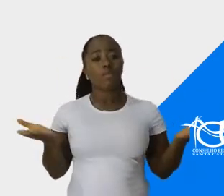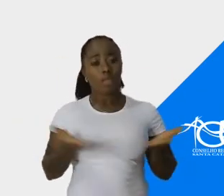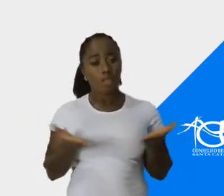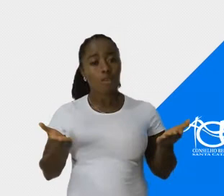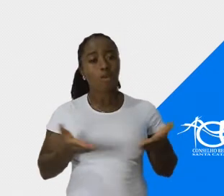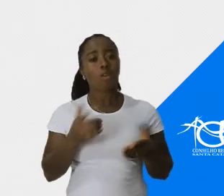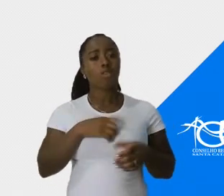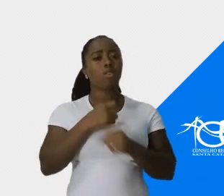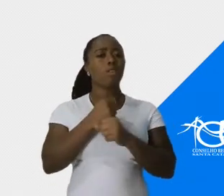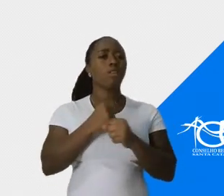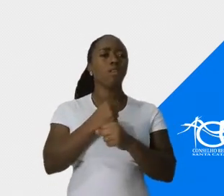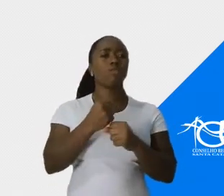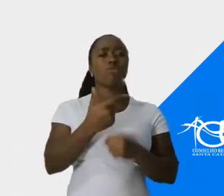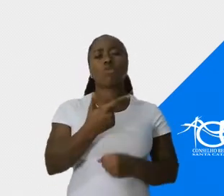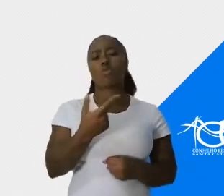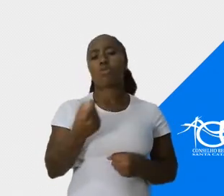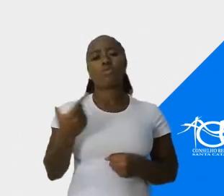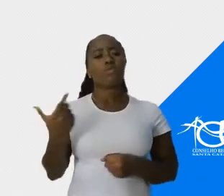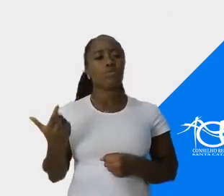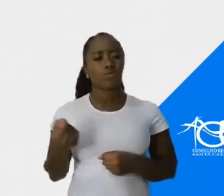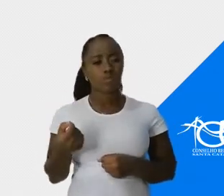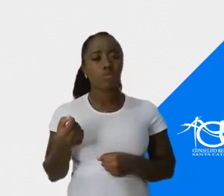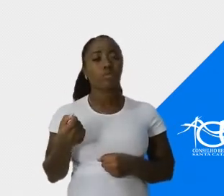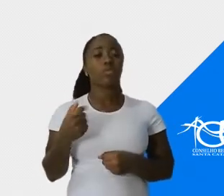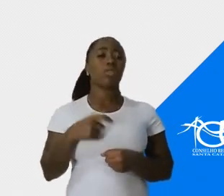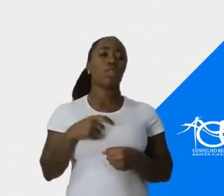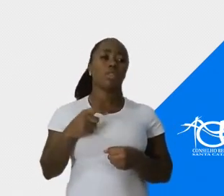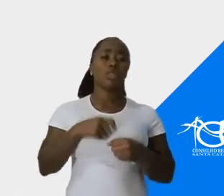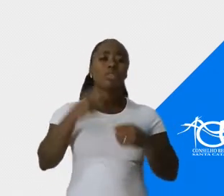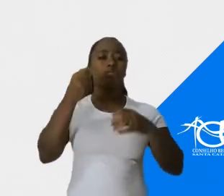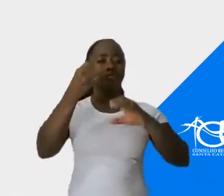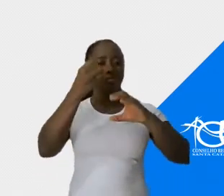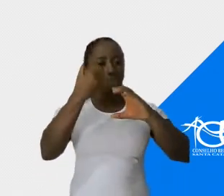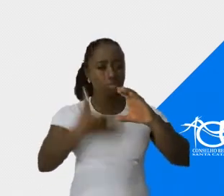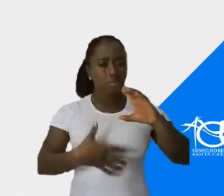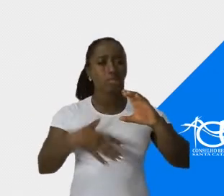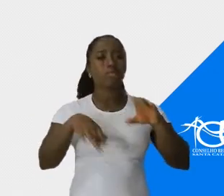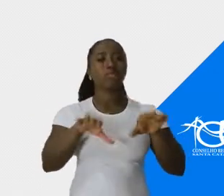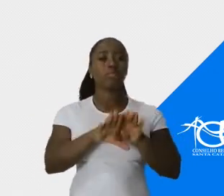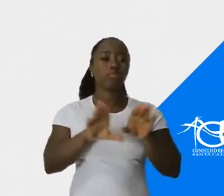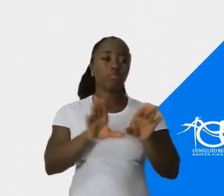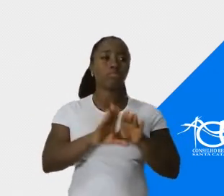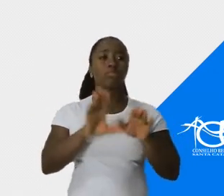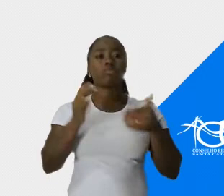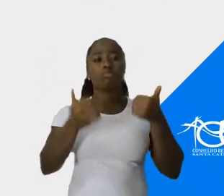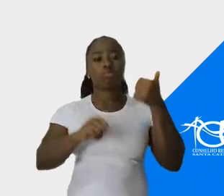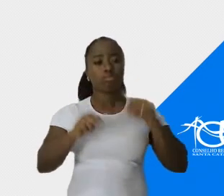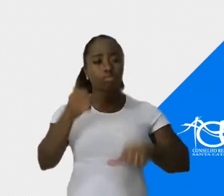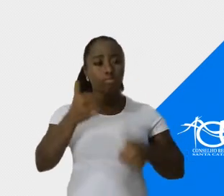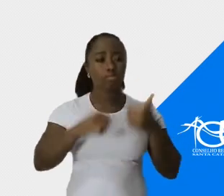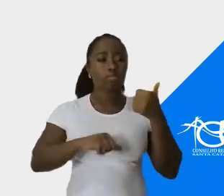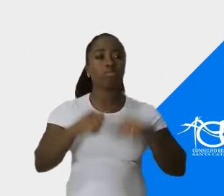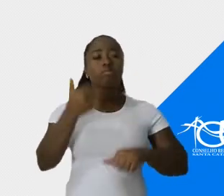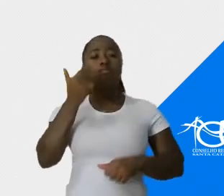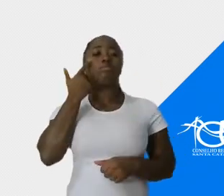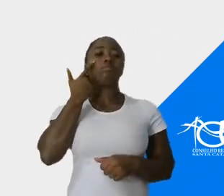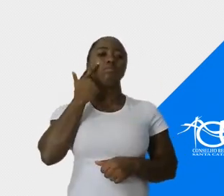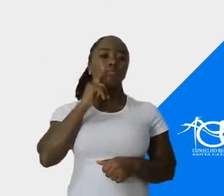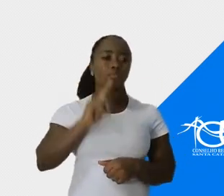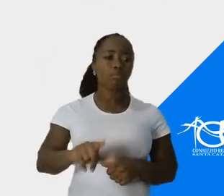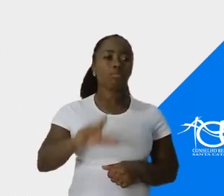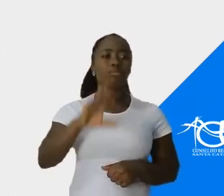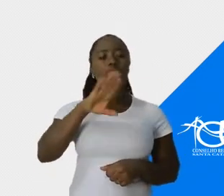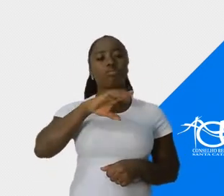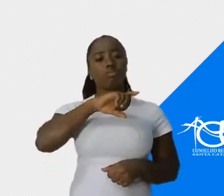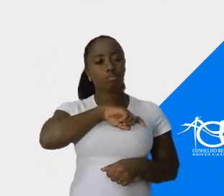ela basicamente tem três características, né? Tem a avaliação psicológica para obtenção da CNH, que os prazos foram modificados, todos que conhecem